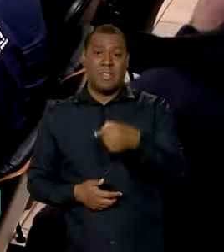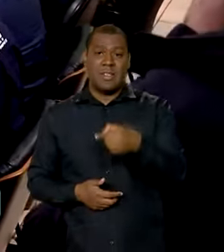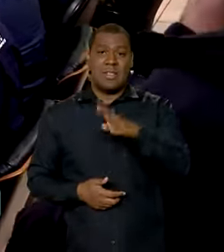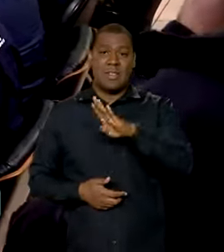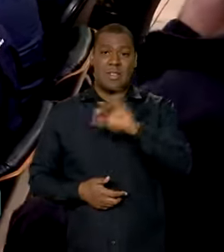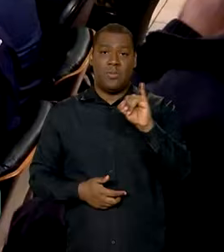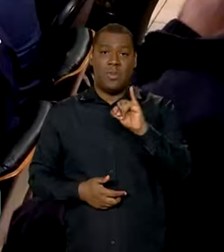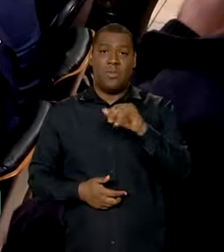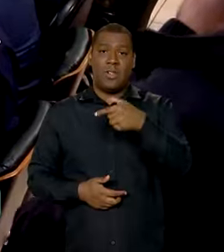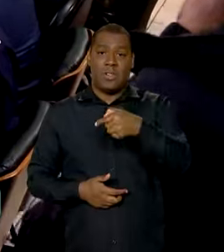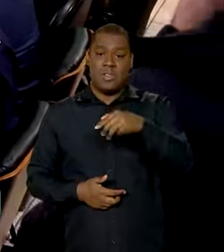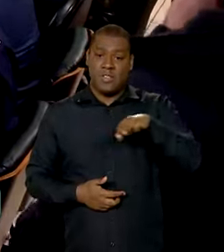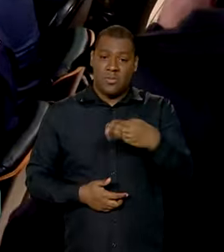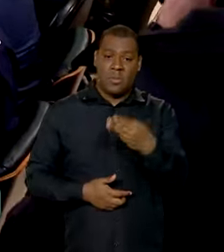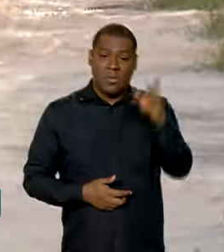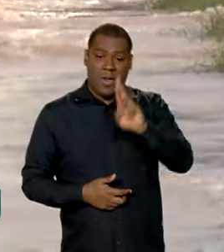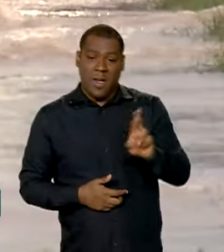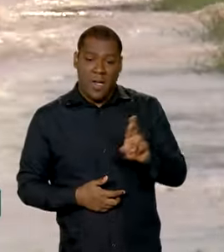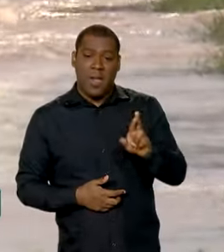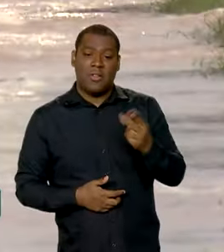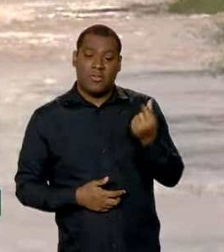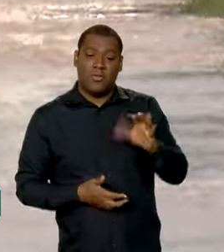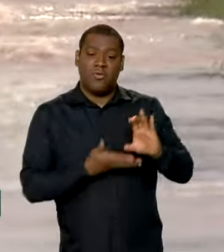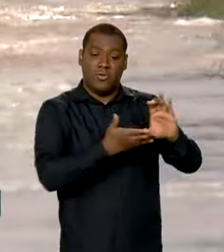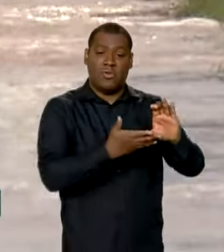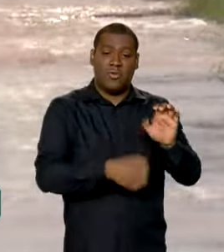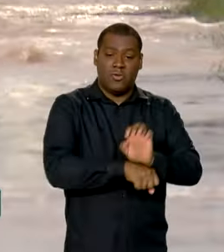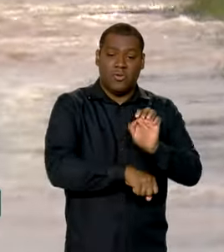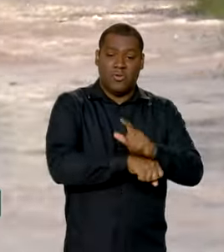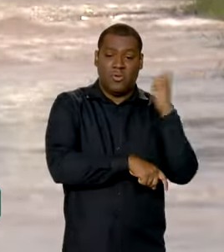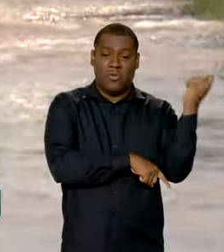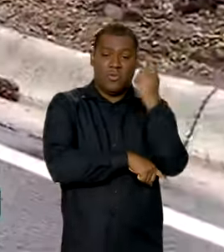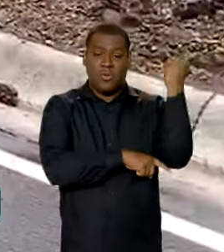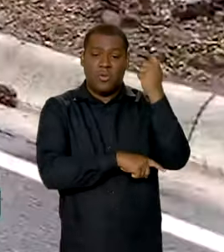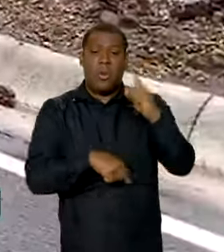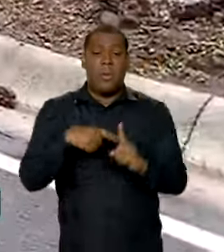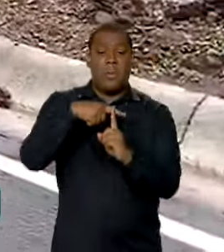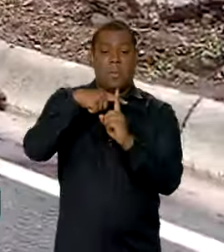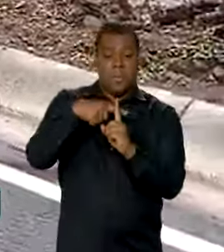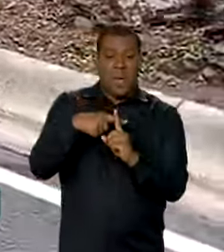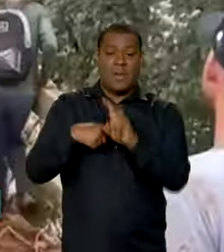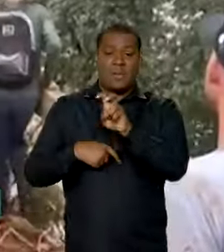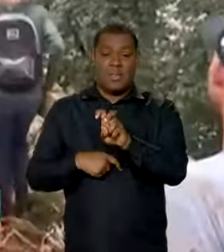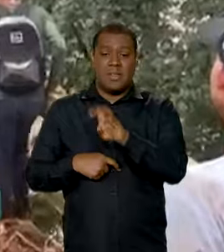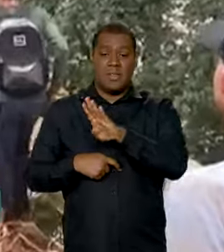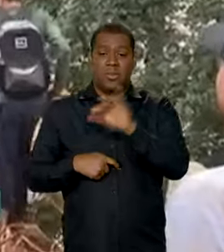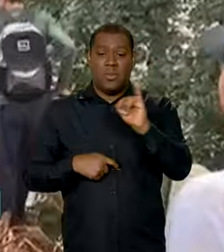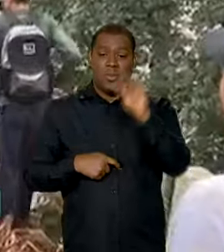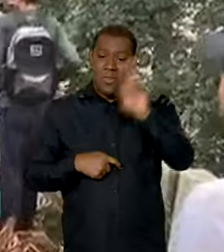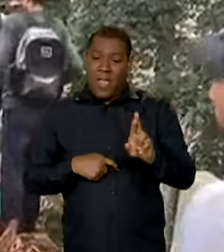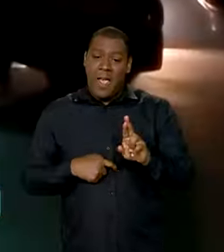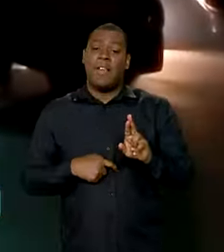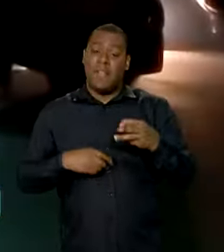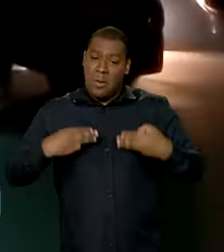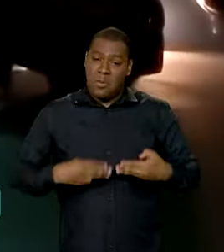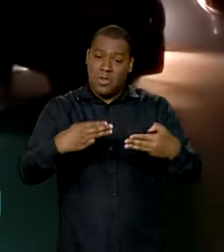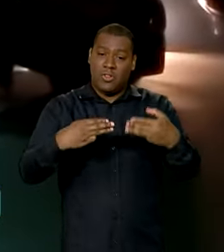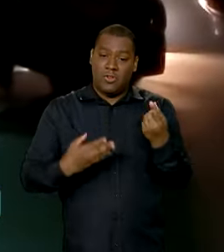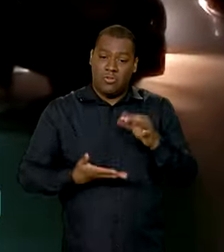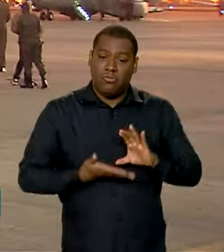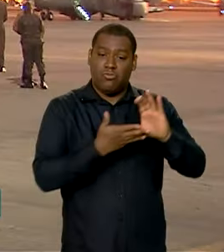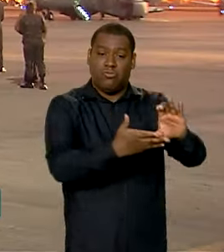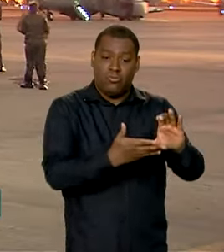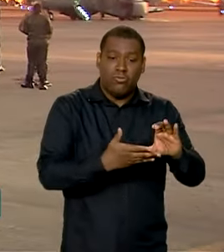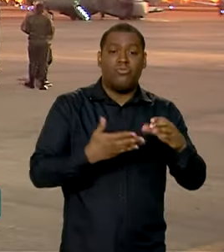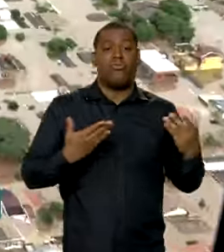7 milhões de reais em subsídios e outros 5 bilhões de reais de recursos dos ministérios envolvidos na reconstrução, como